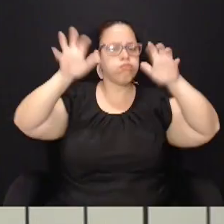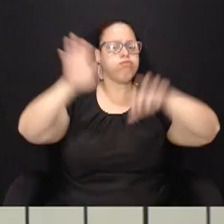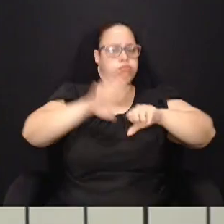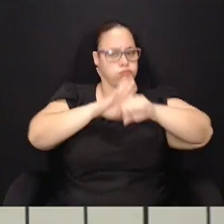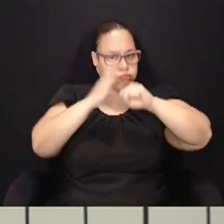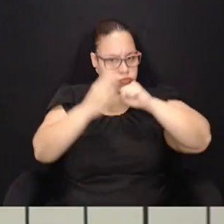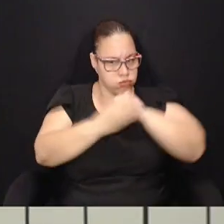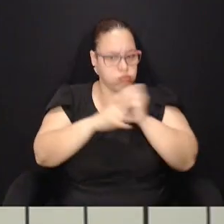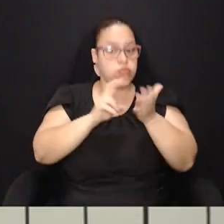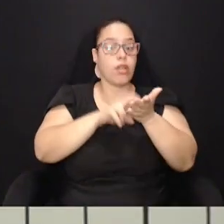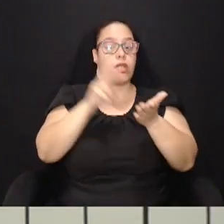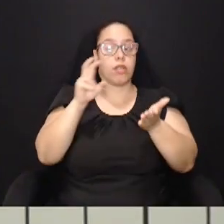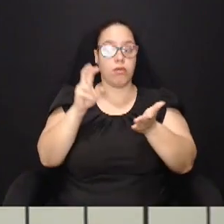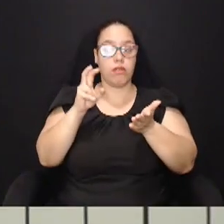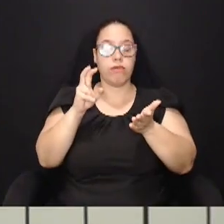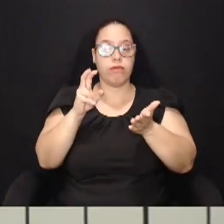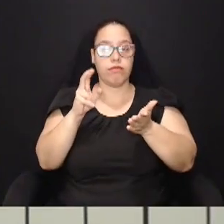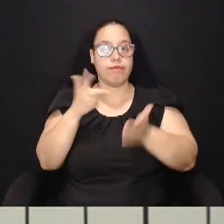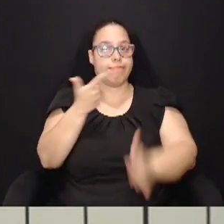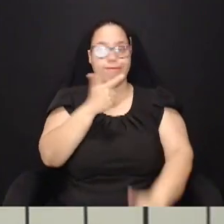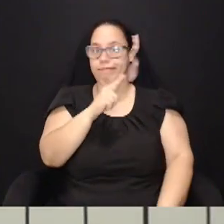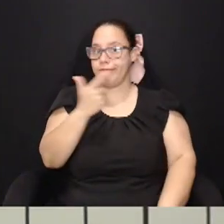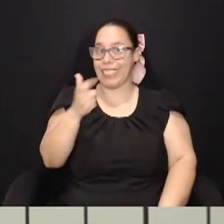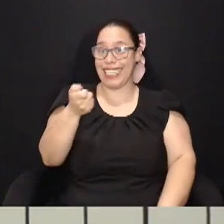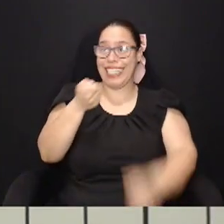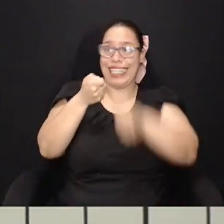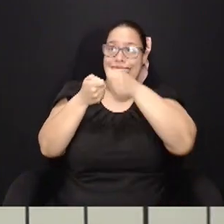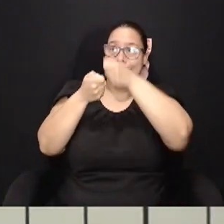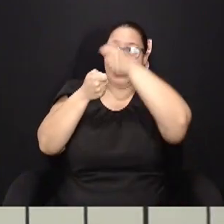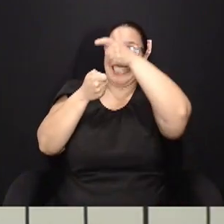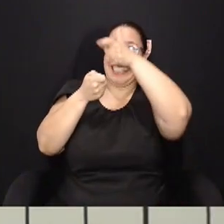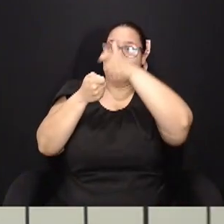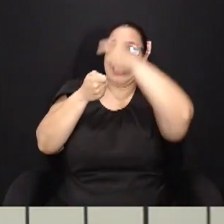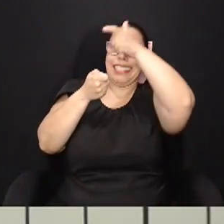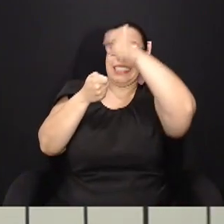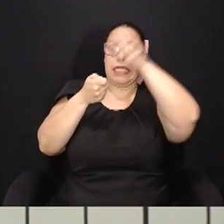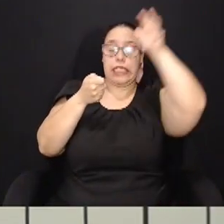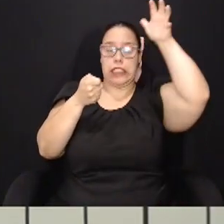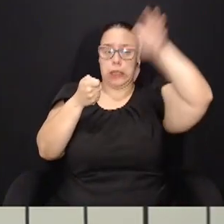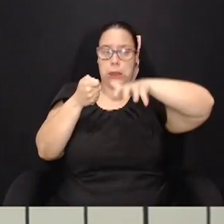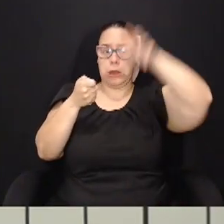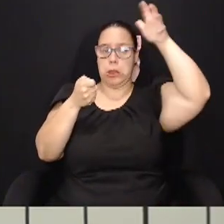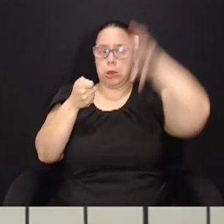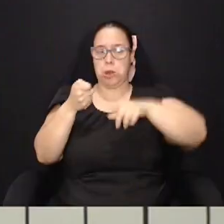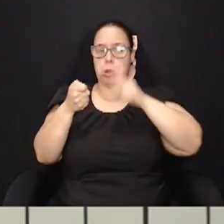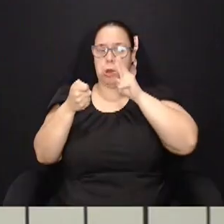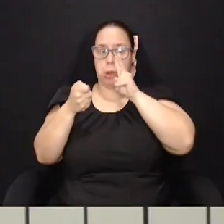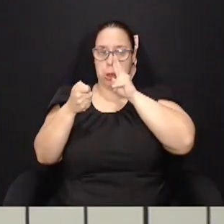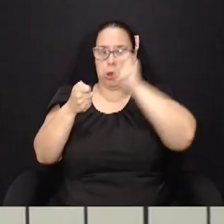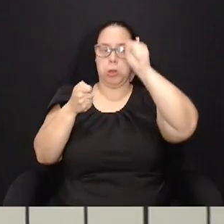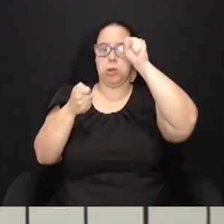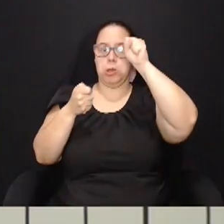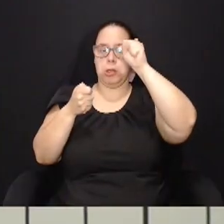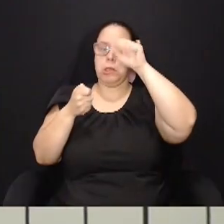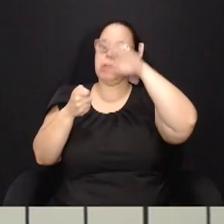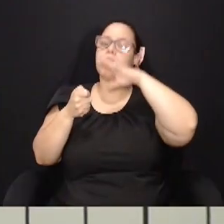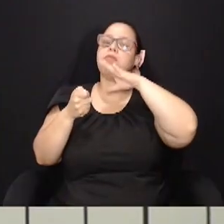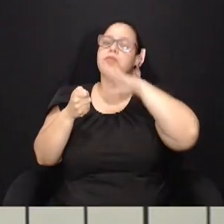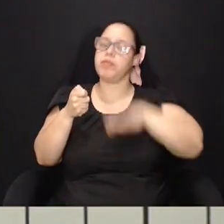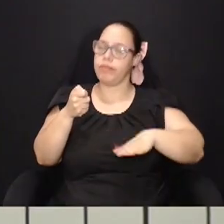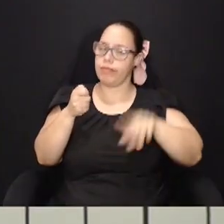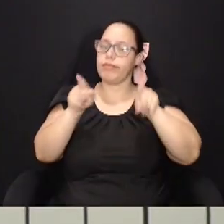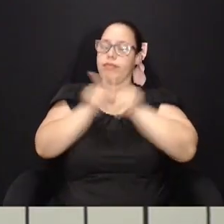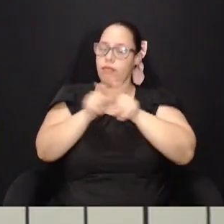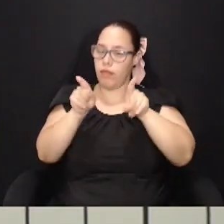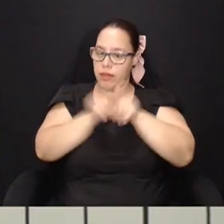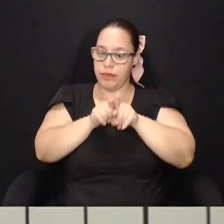manhã e mantenha o guarda-chuva por perto, porque as pancadas de chuva podem cair agora à tarde também. A